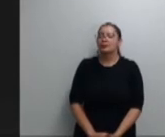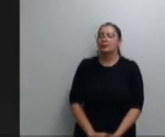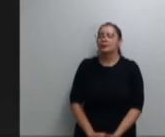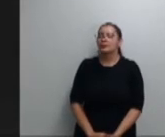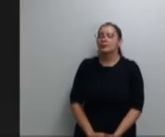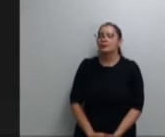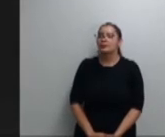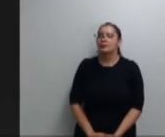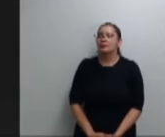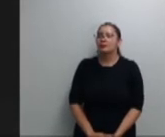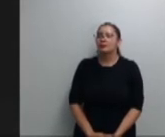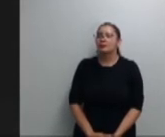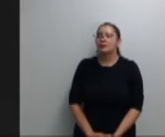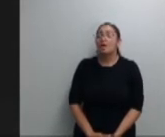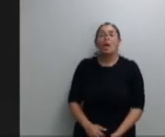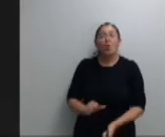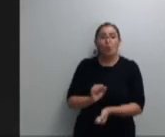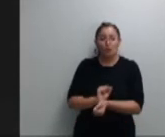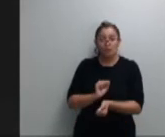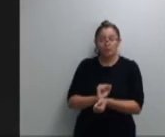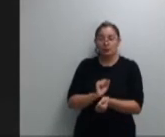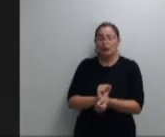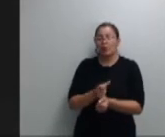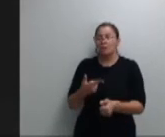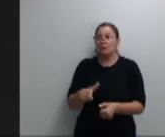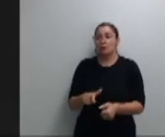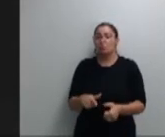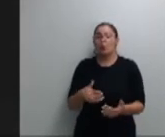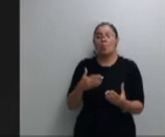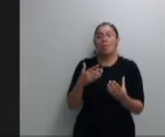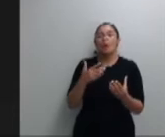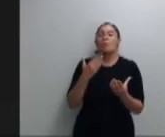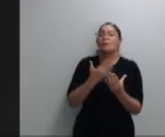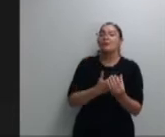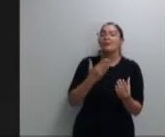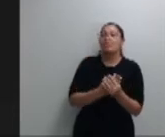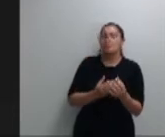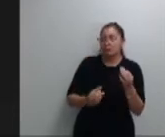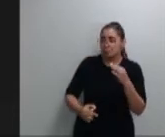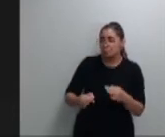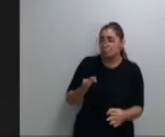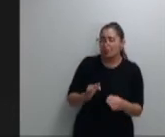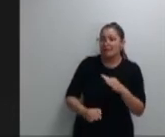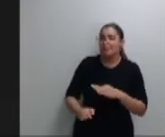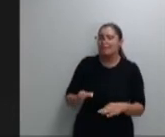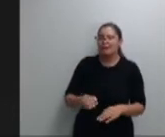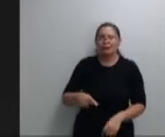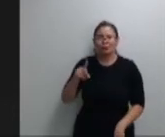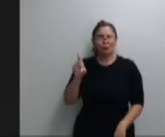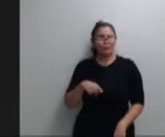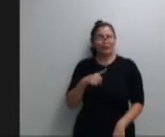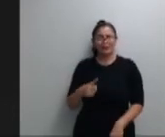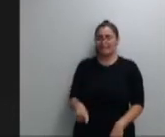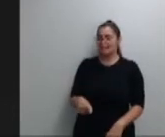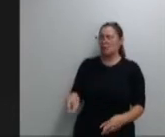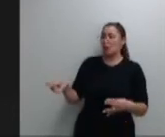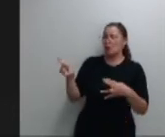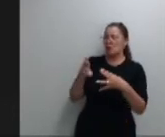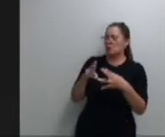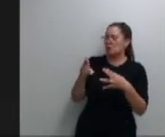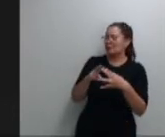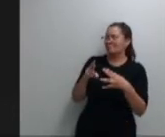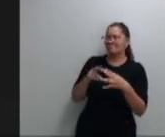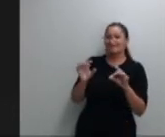julgadores, esperam os recorridos por medida de justiça, seja negado o provimento ao recurso ordinário,